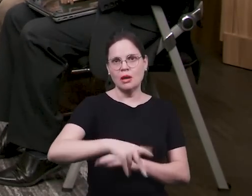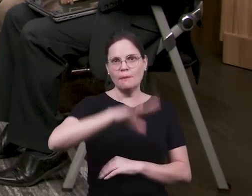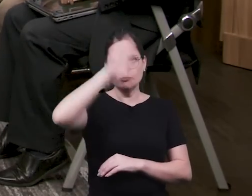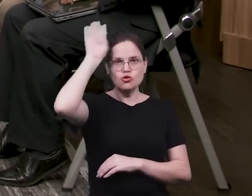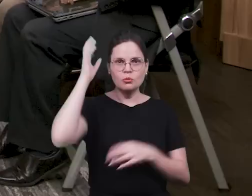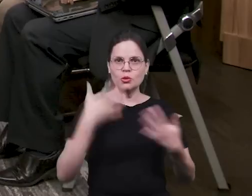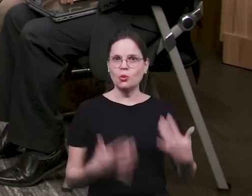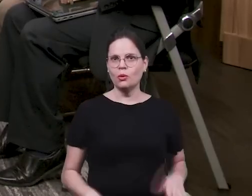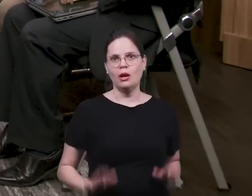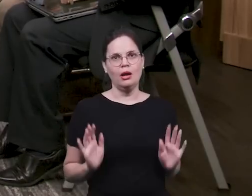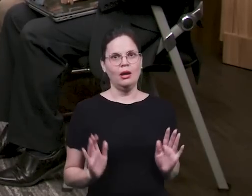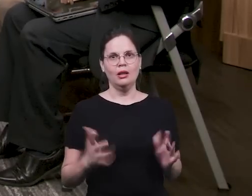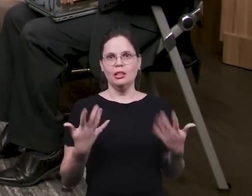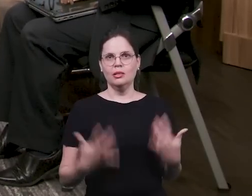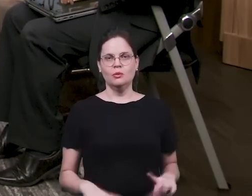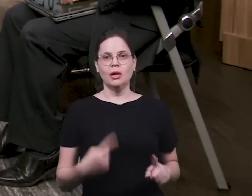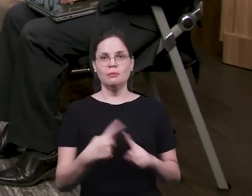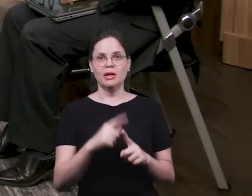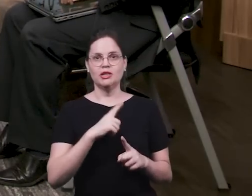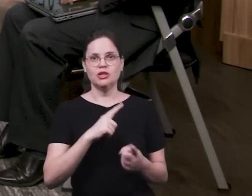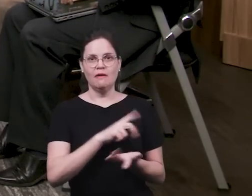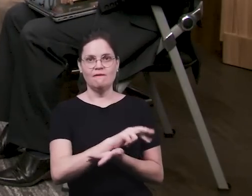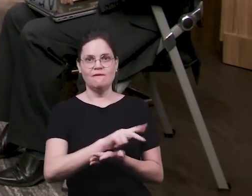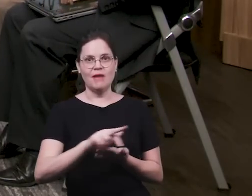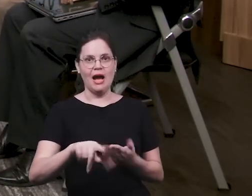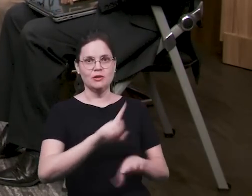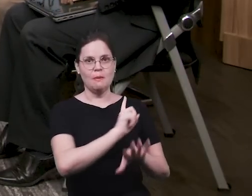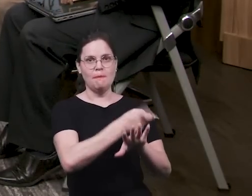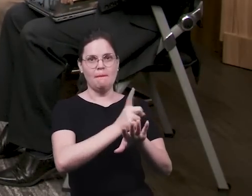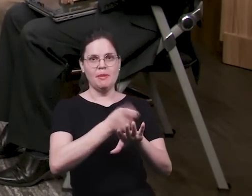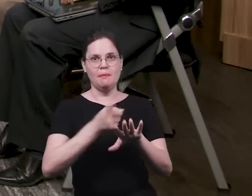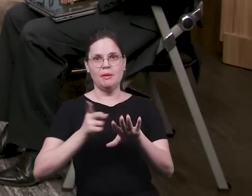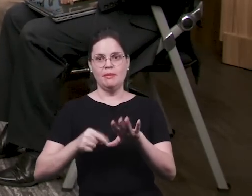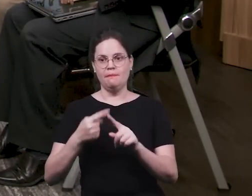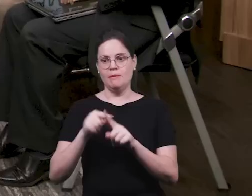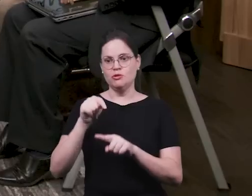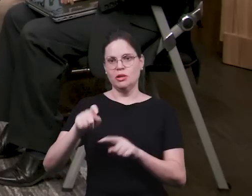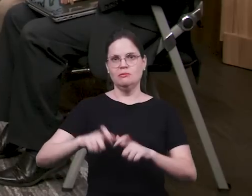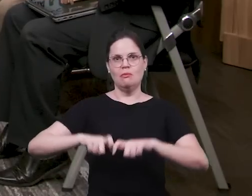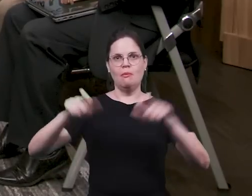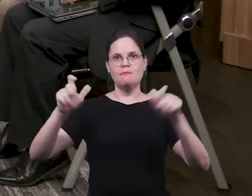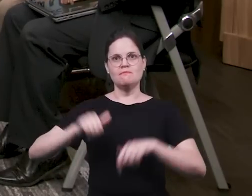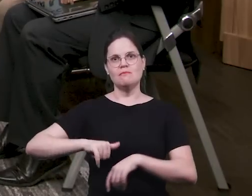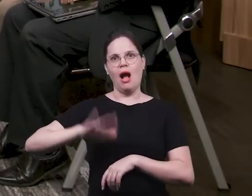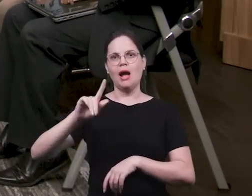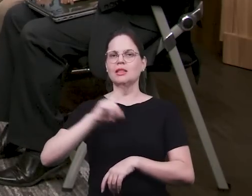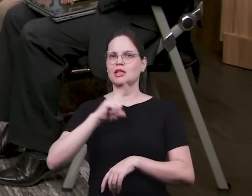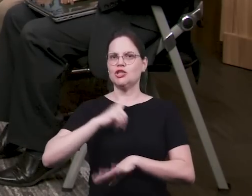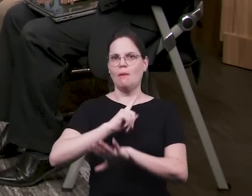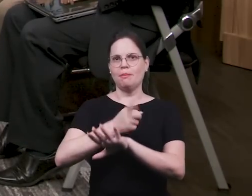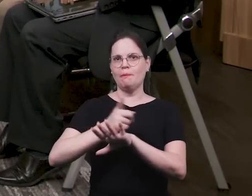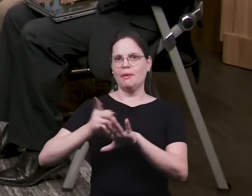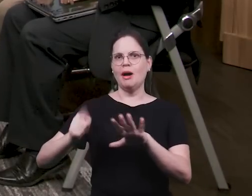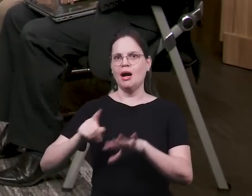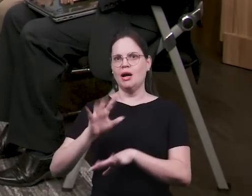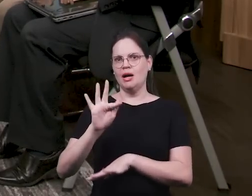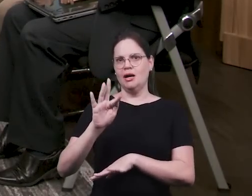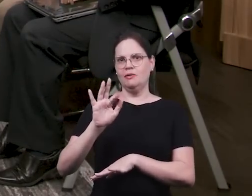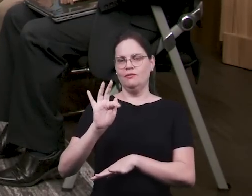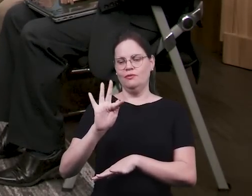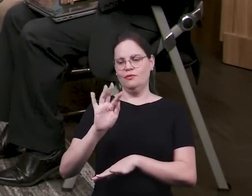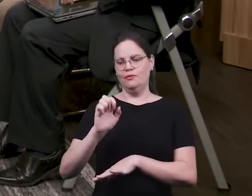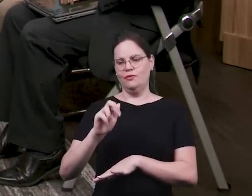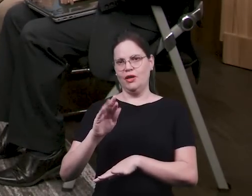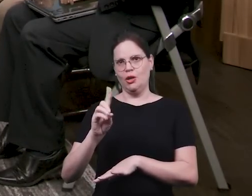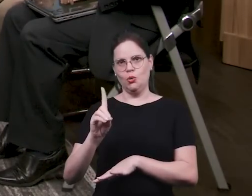não queria ser subordinado, porque eram vários feudos, mas o dele era o maior feudo. Ele era considerado o maior feudo, era quem